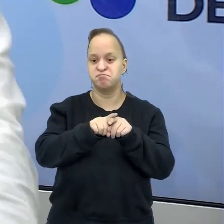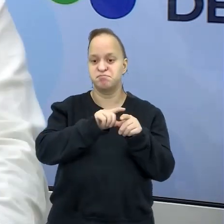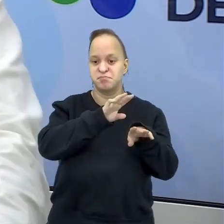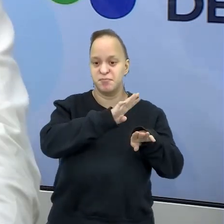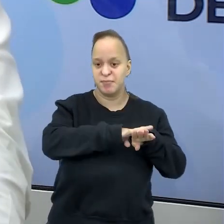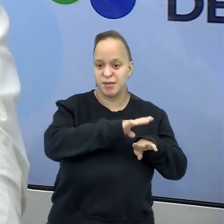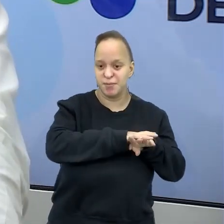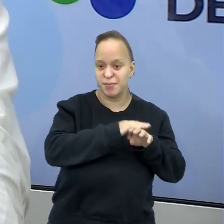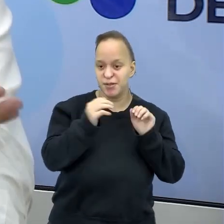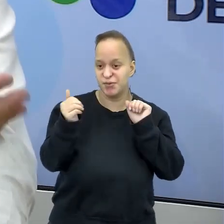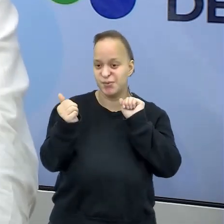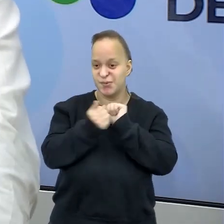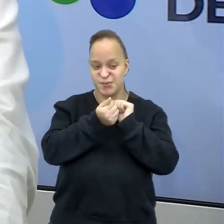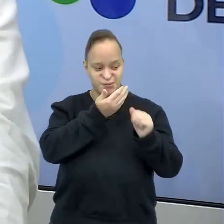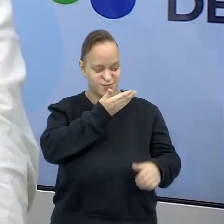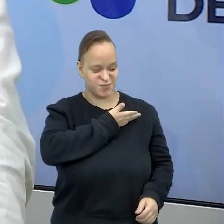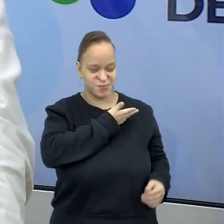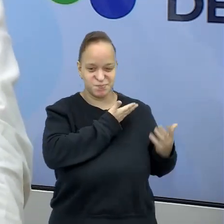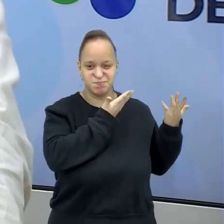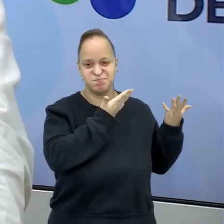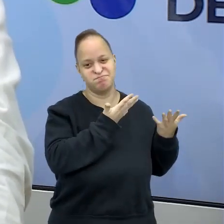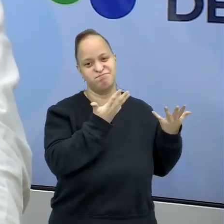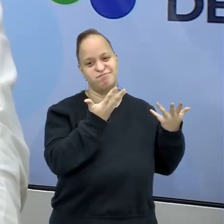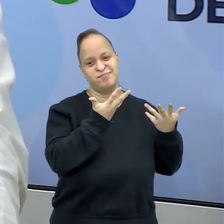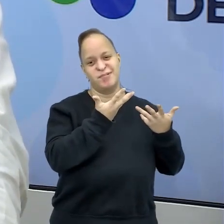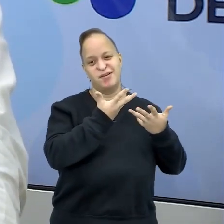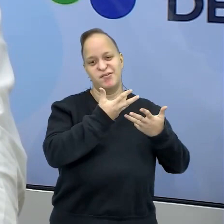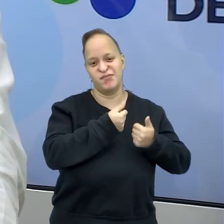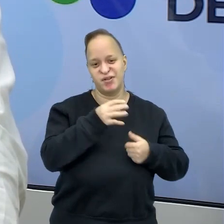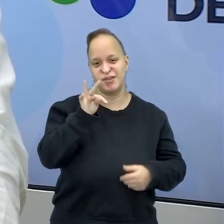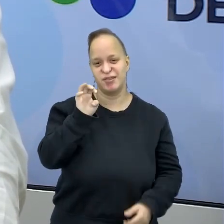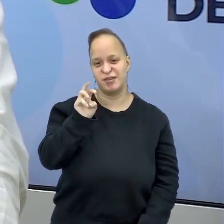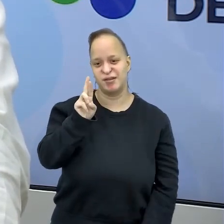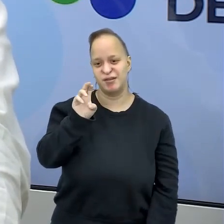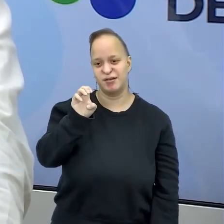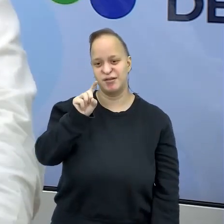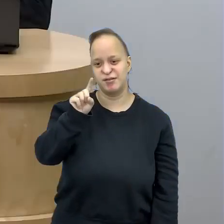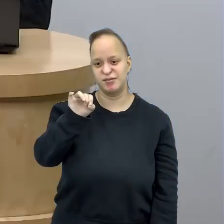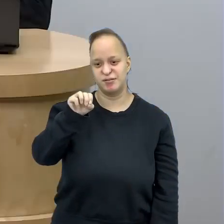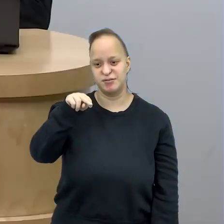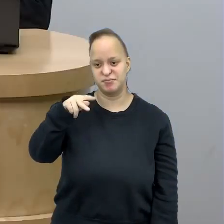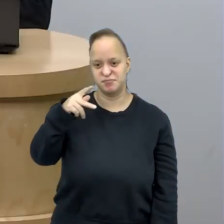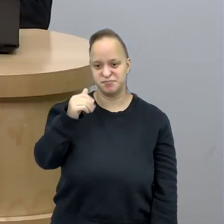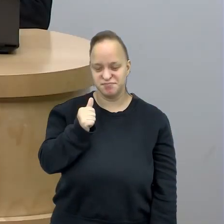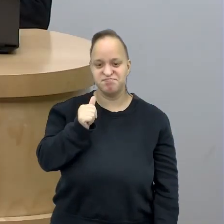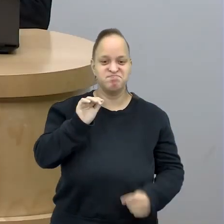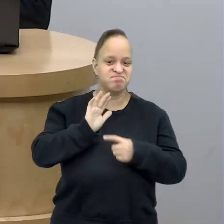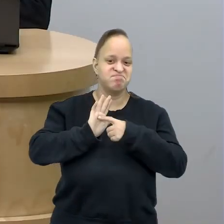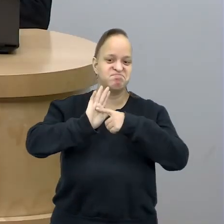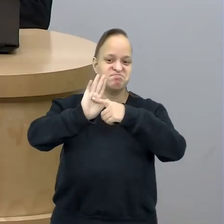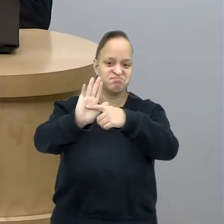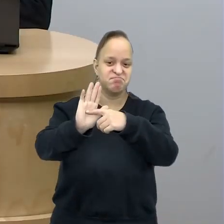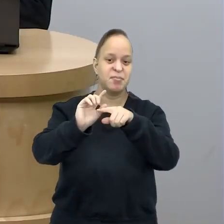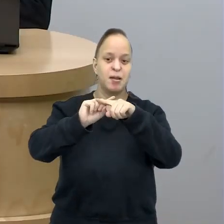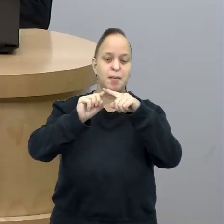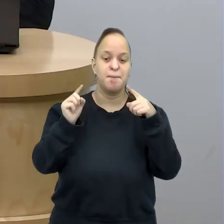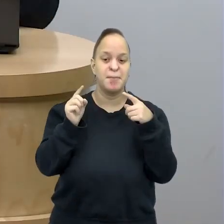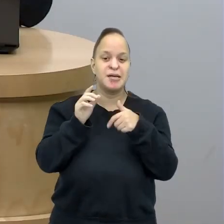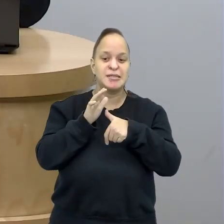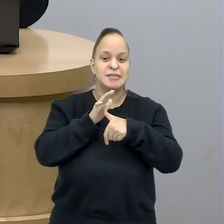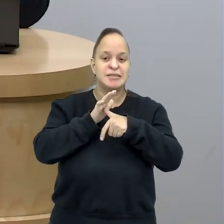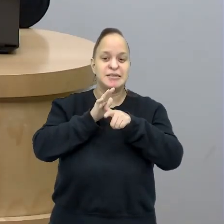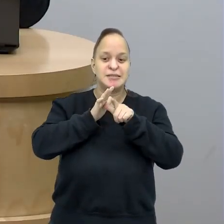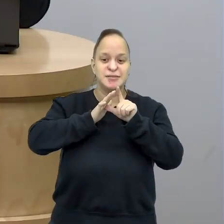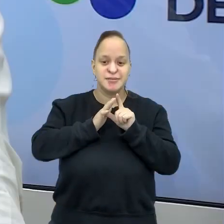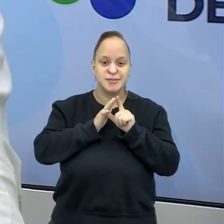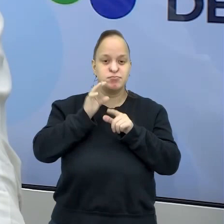minha amiga ilustríssima Terezinha, que vamos apresentar esse TPC, e antes de eu passar a palavra para ela,